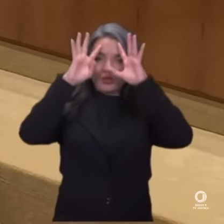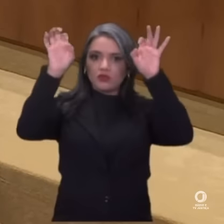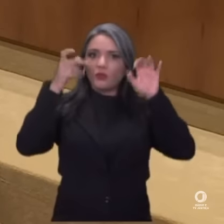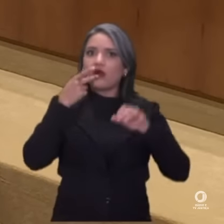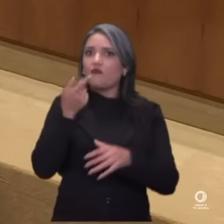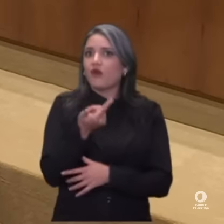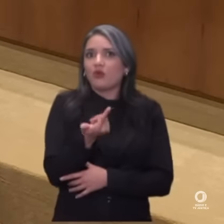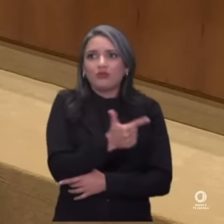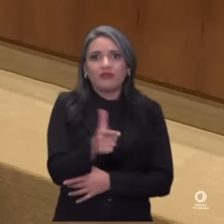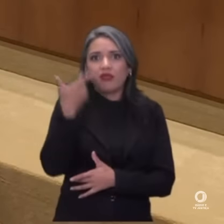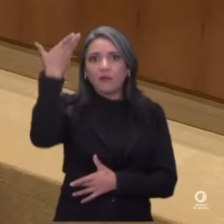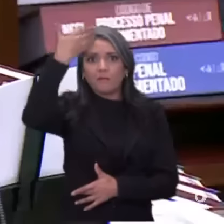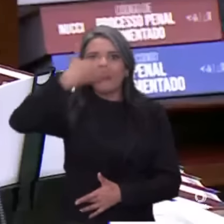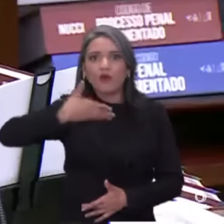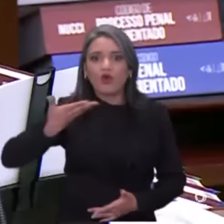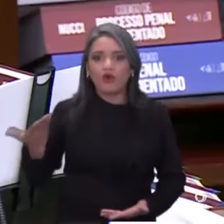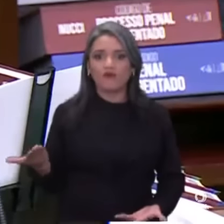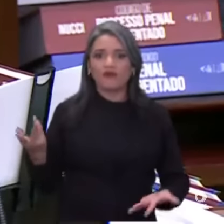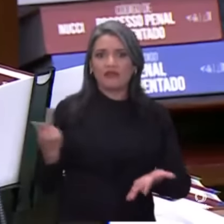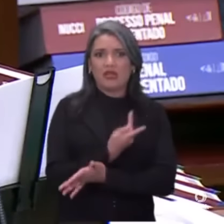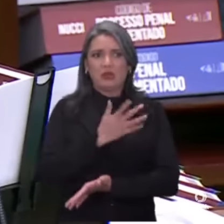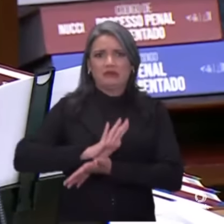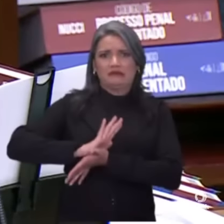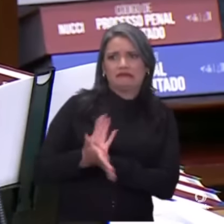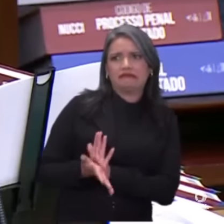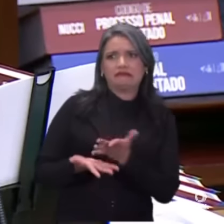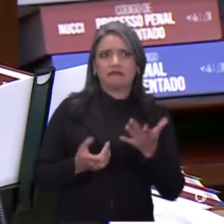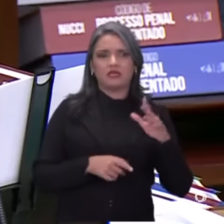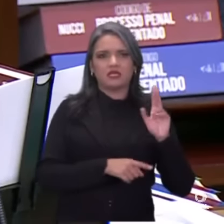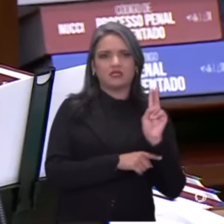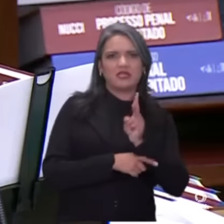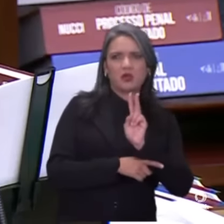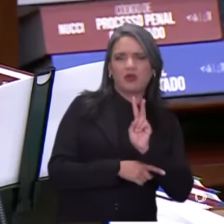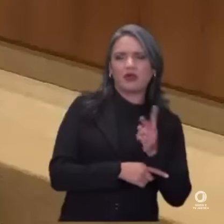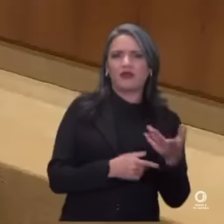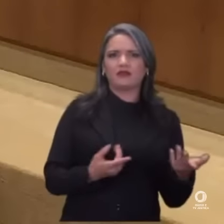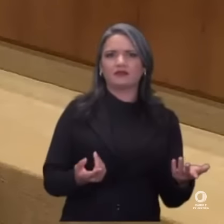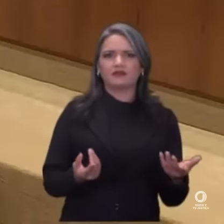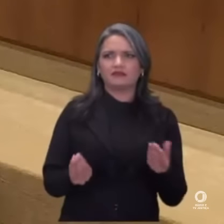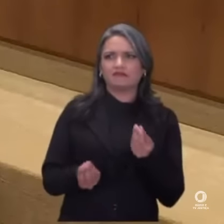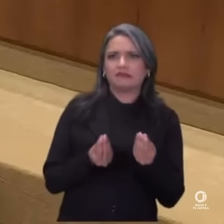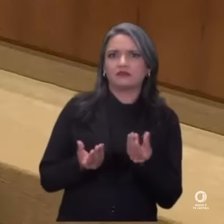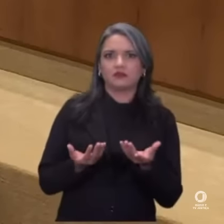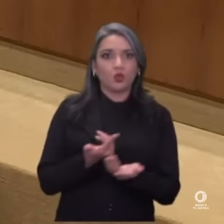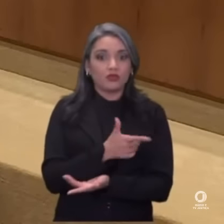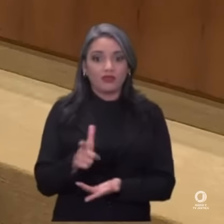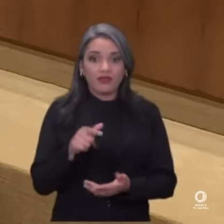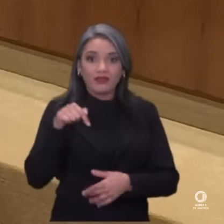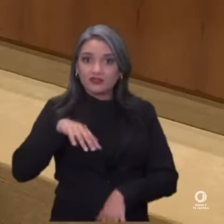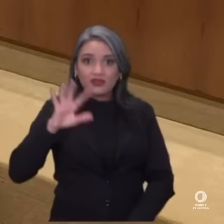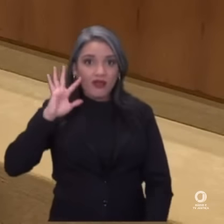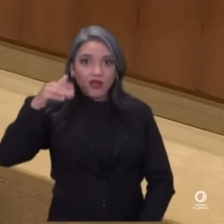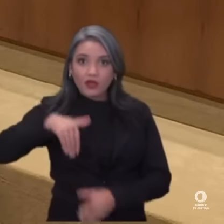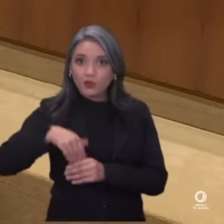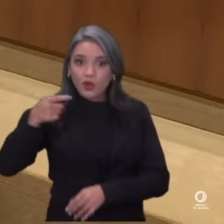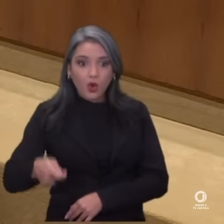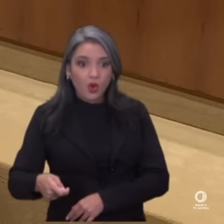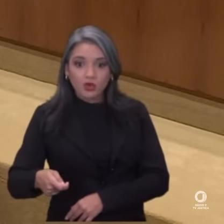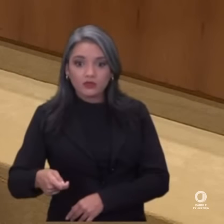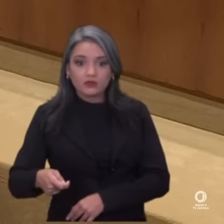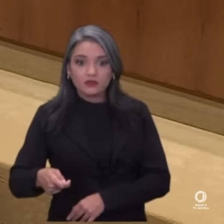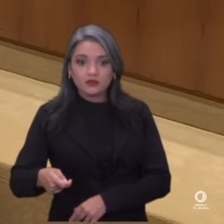dessa repulsa da segurança. Ministro Fux, com todo respeito... Está no acórdão. Eu estou lendo do